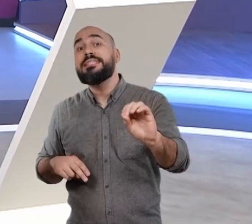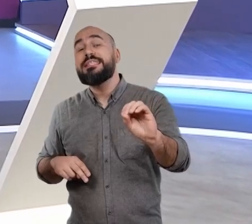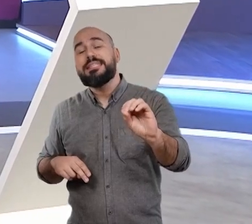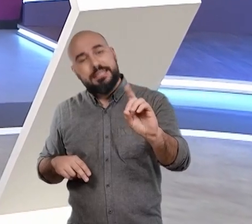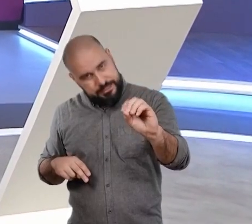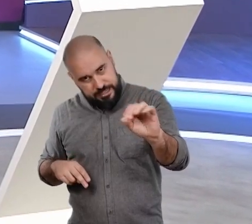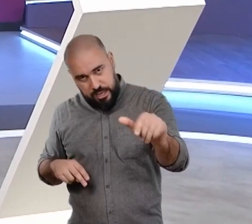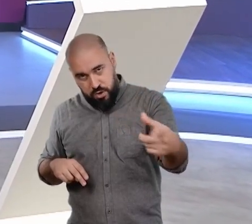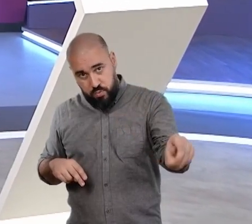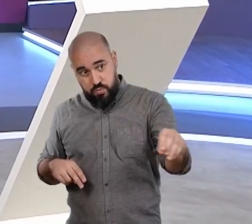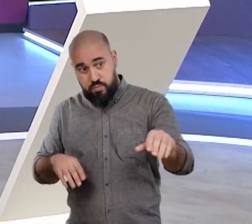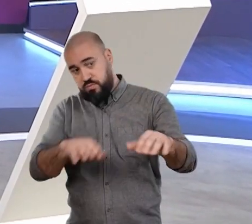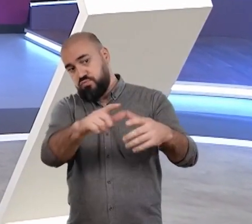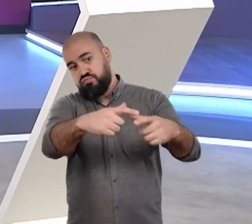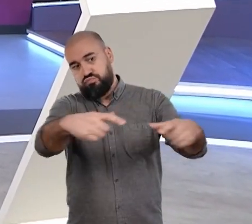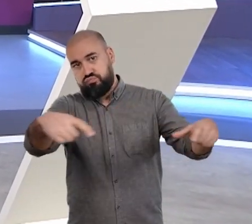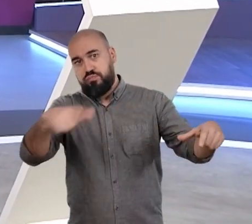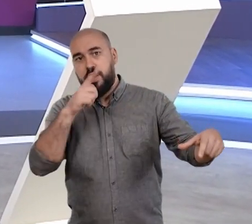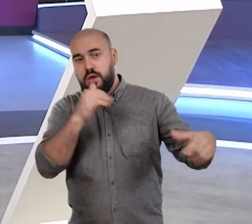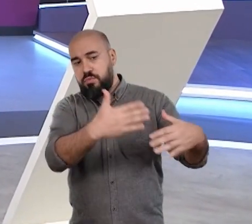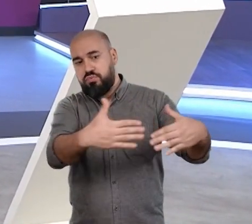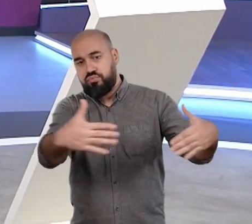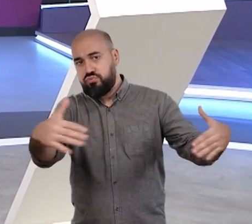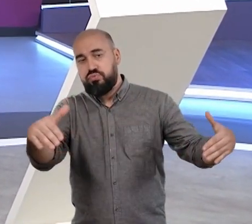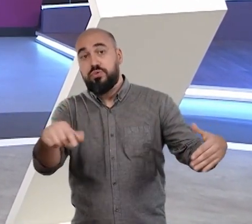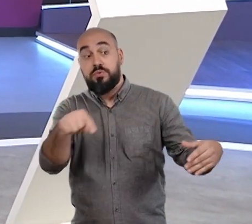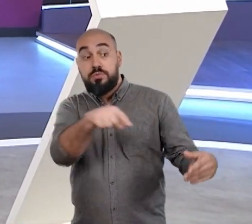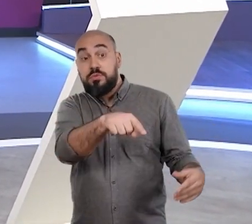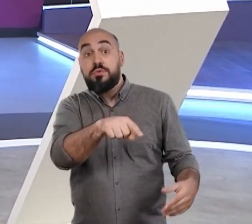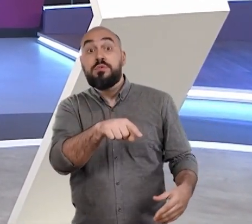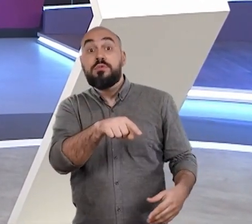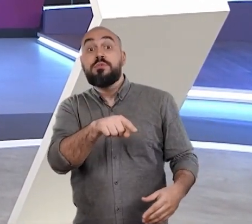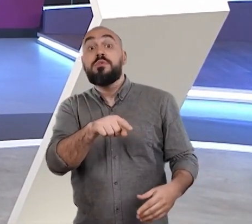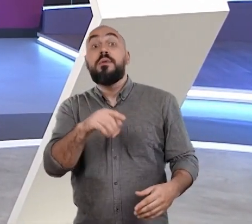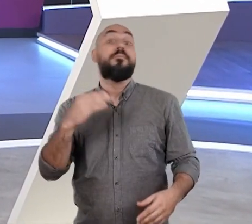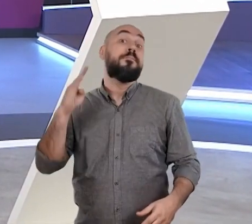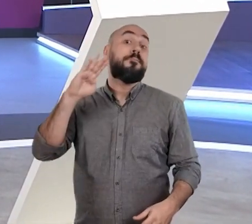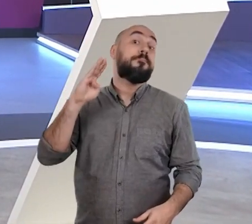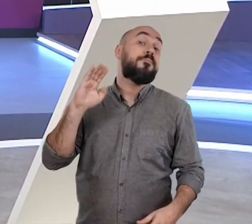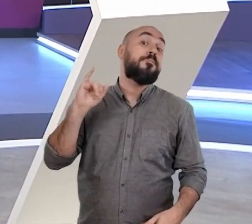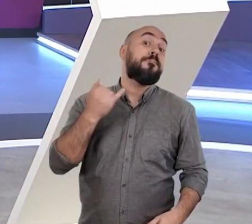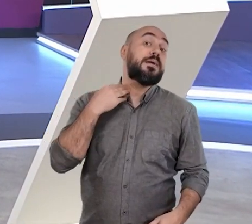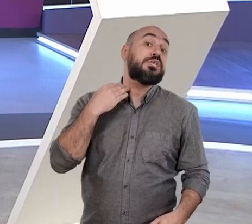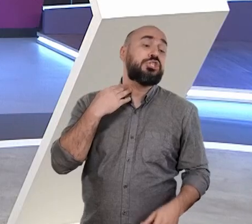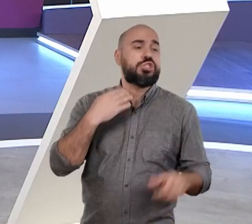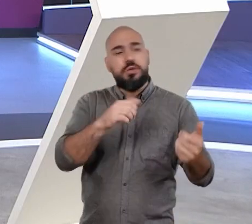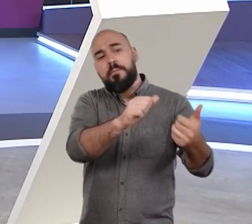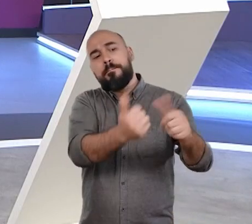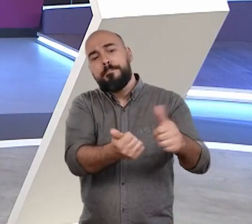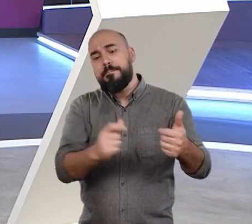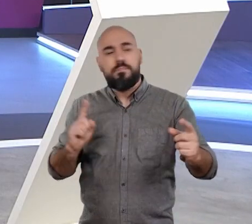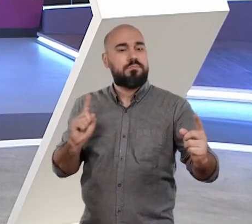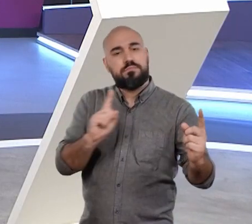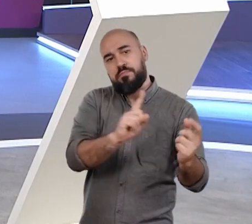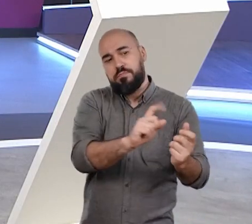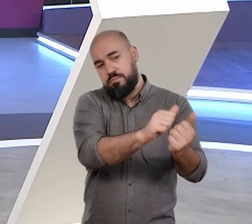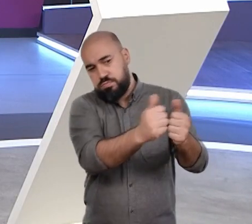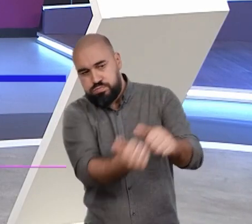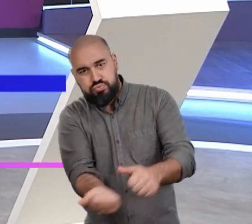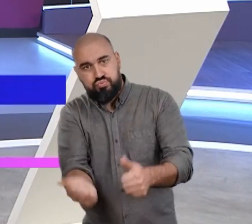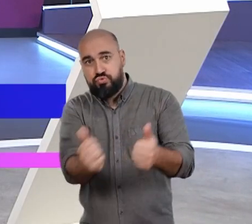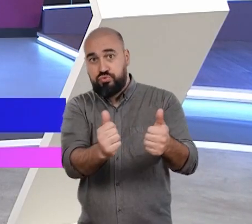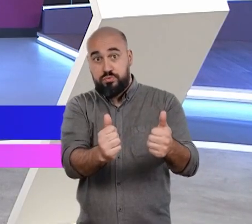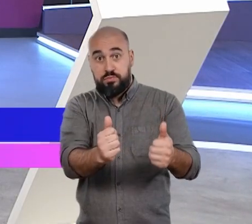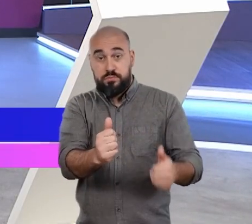Jesus foi. Então, se ele foi, é porque ele decidiu. Batismo envolve decisão.